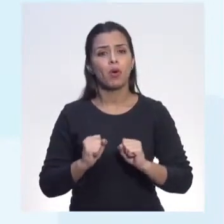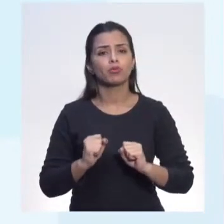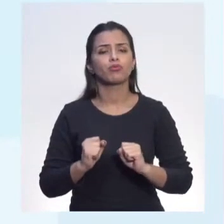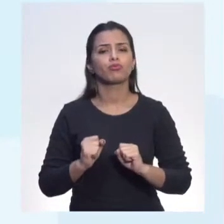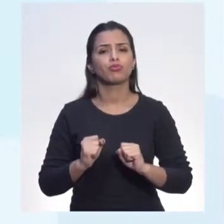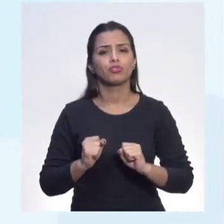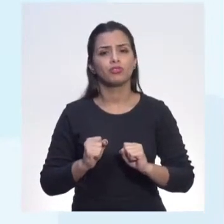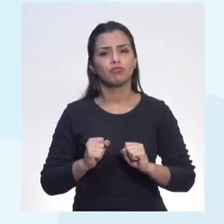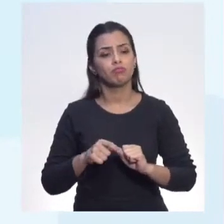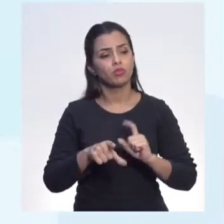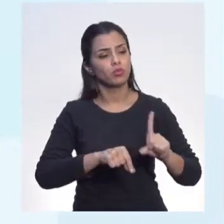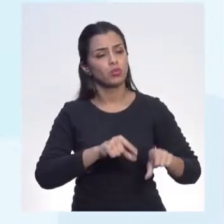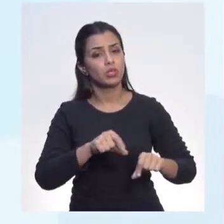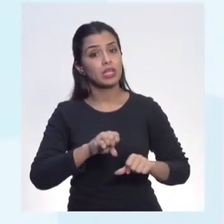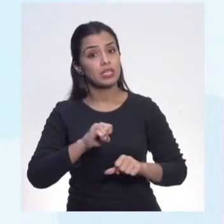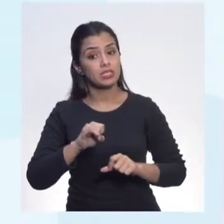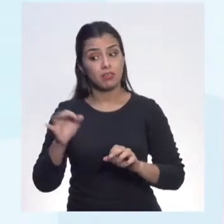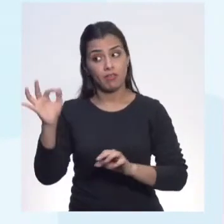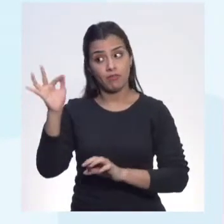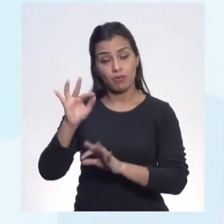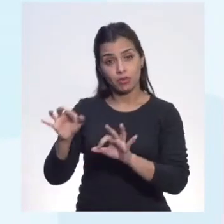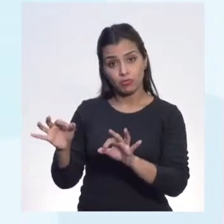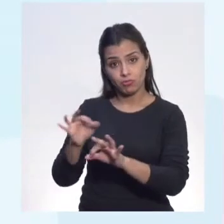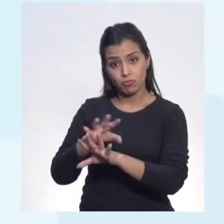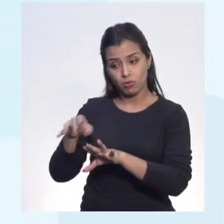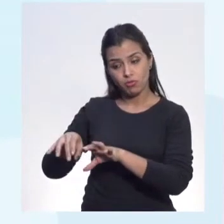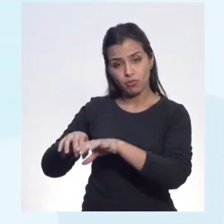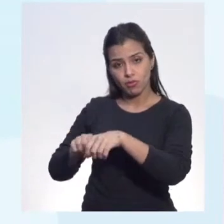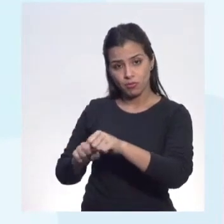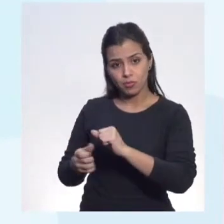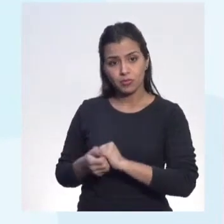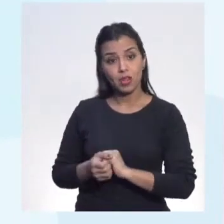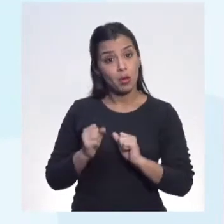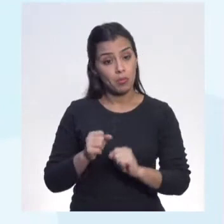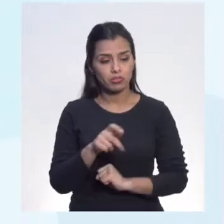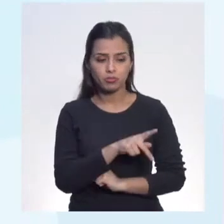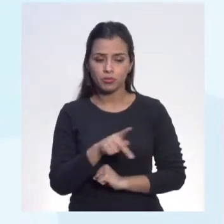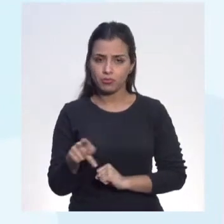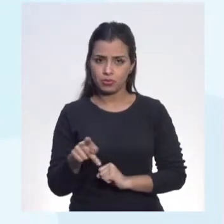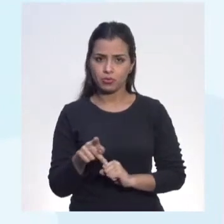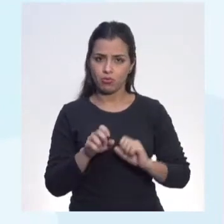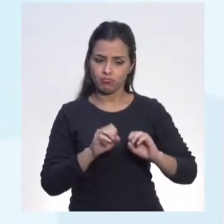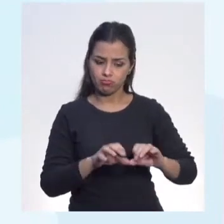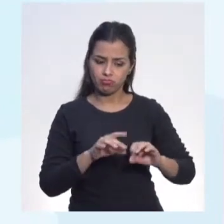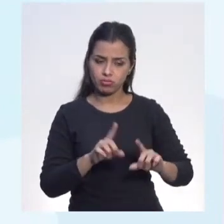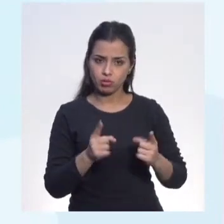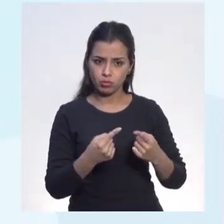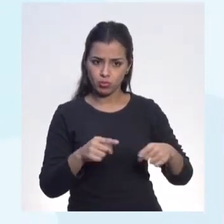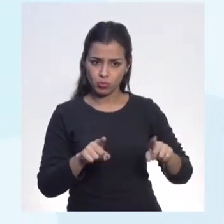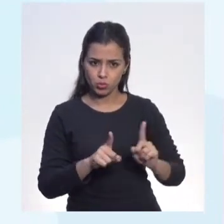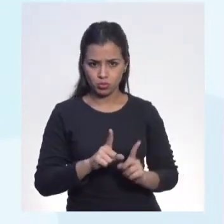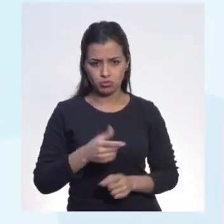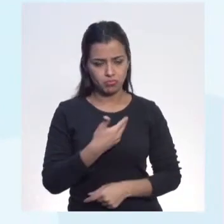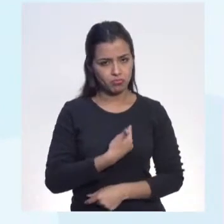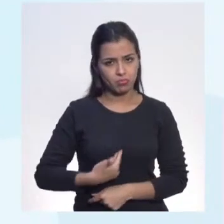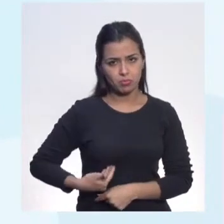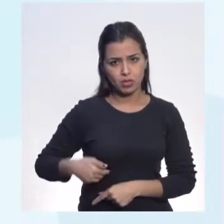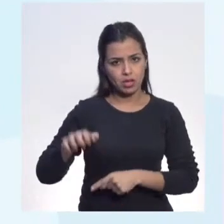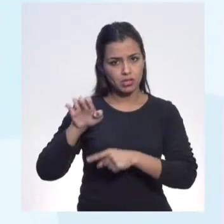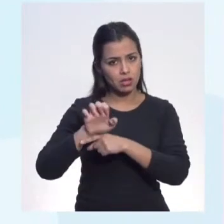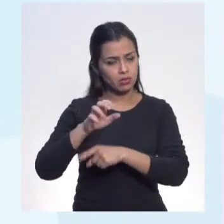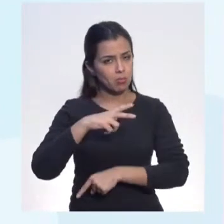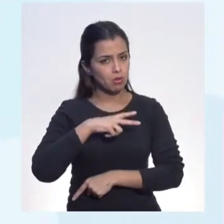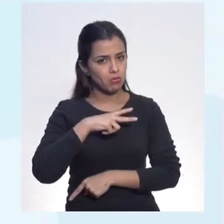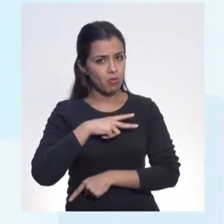música? Vocês podem ser professores de música, né? Ministrando aulas teóricas e práticas de música na rede municipal, estadual,